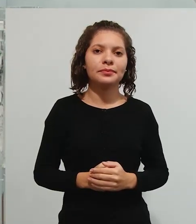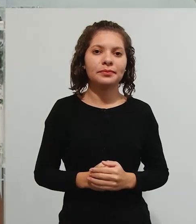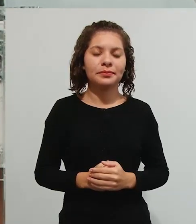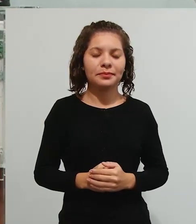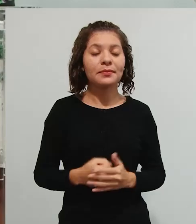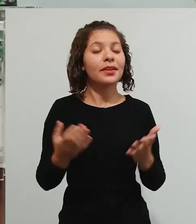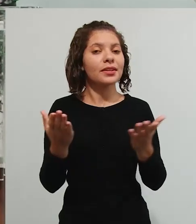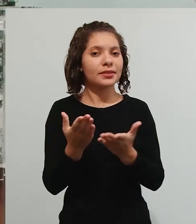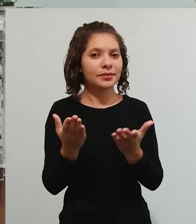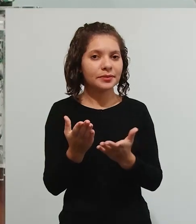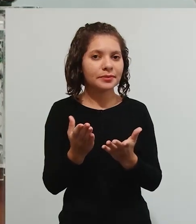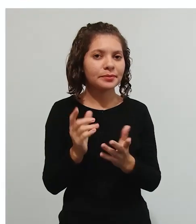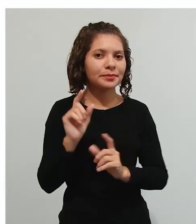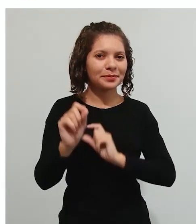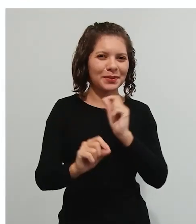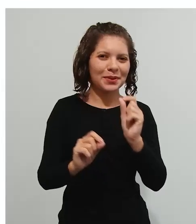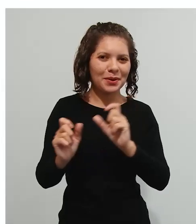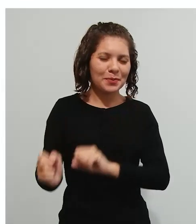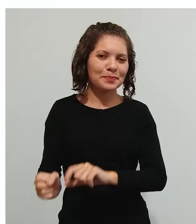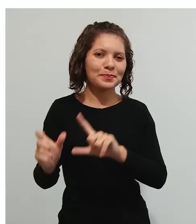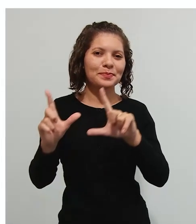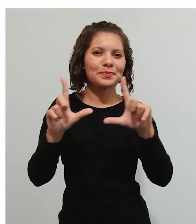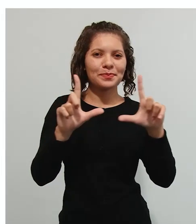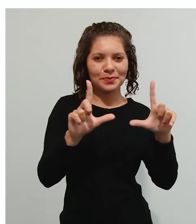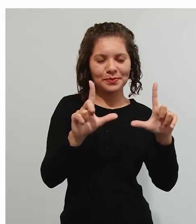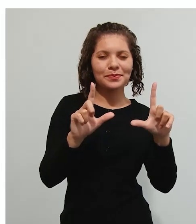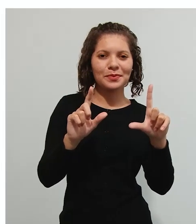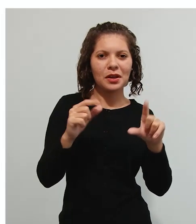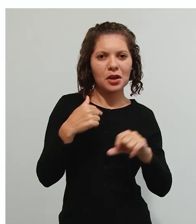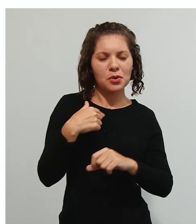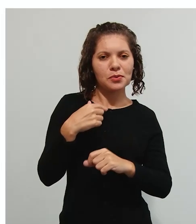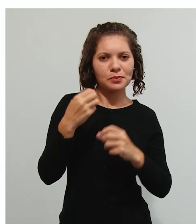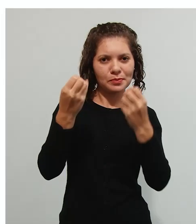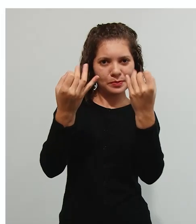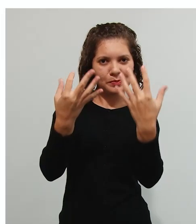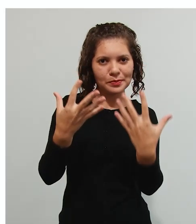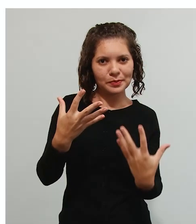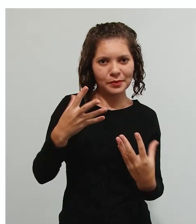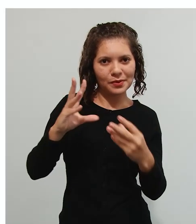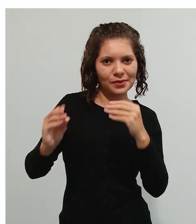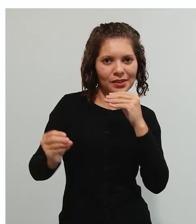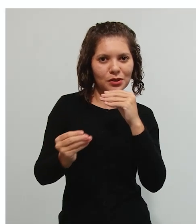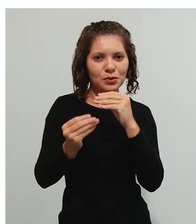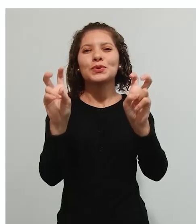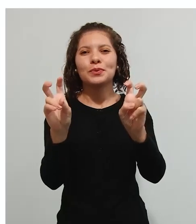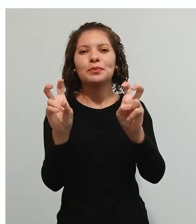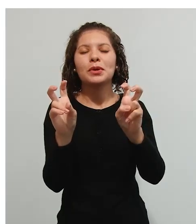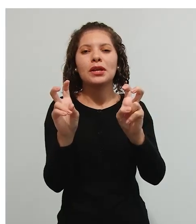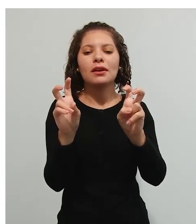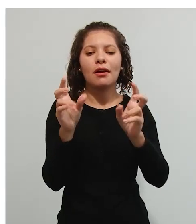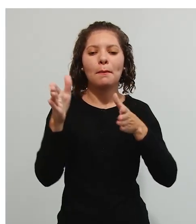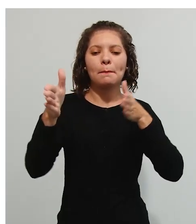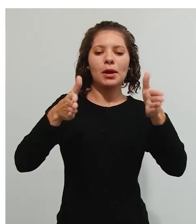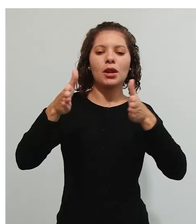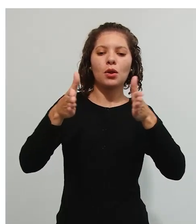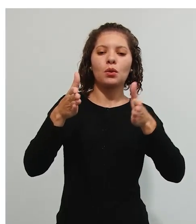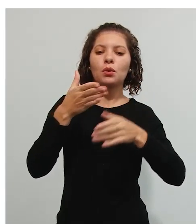da jornada de trabalho. Então, qual é a jornada? Pessoal, qual que é a jornada